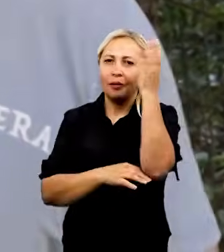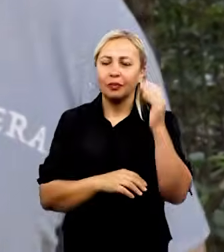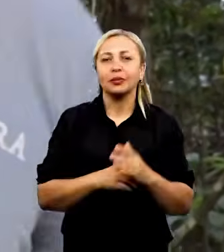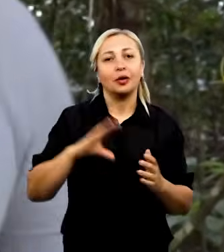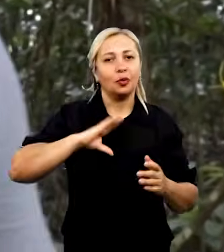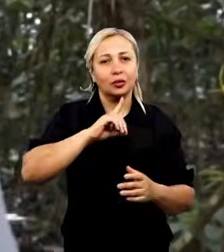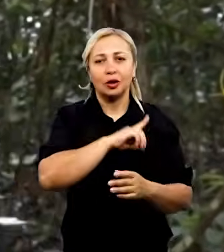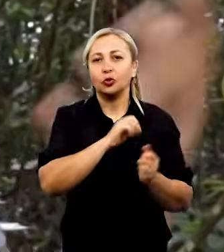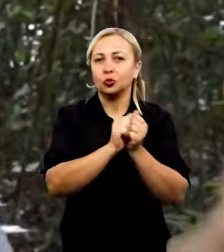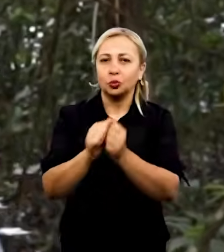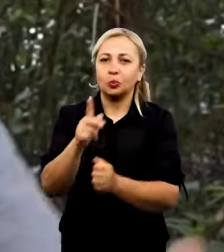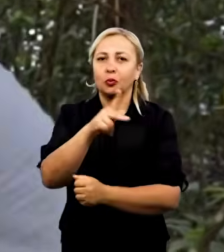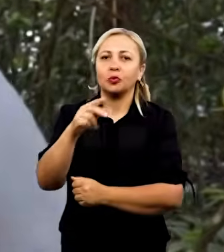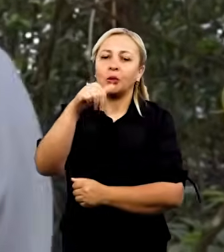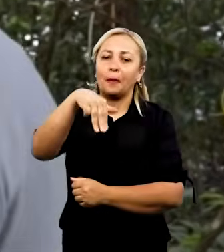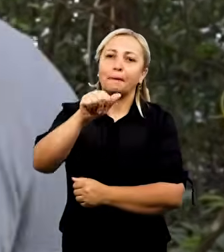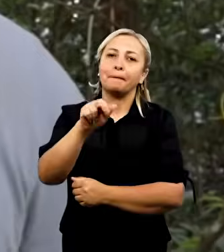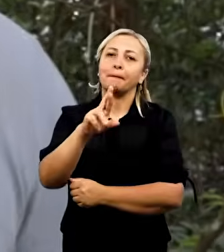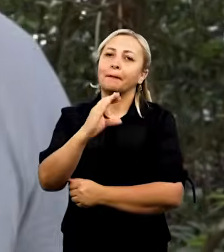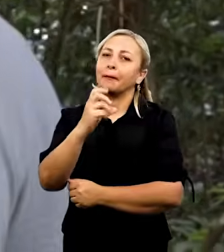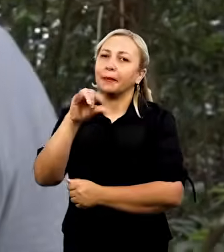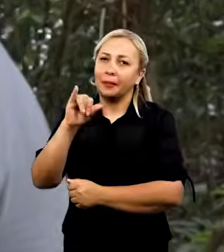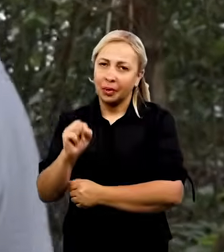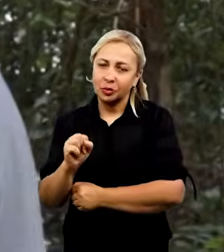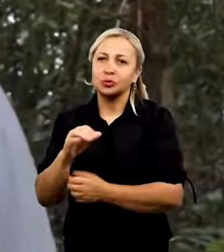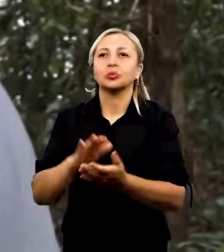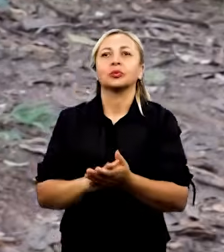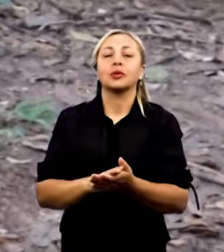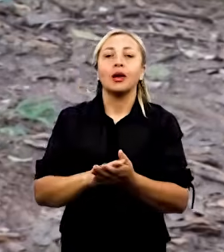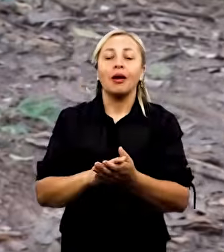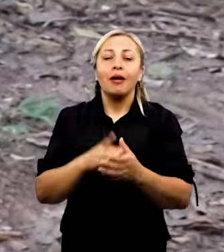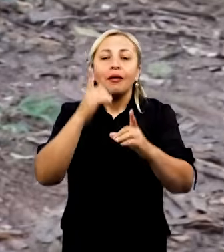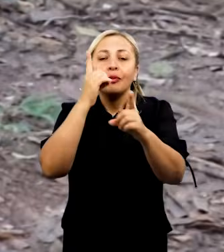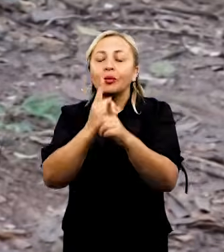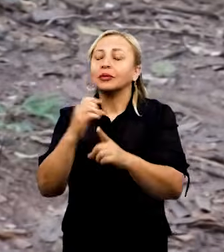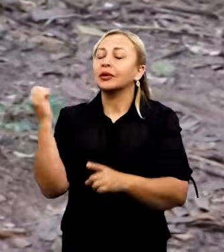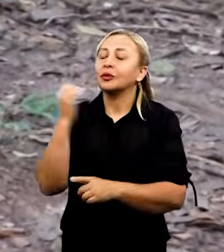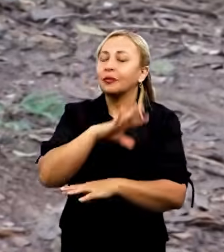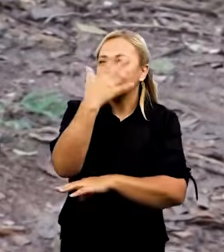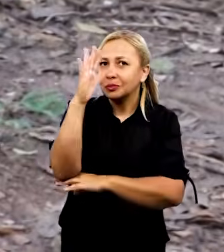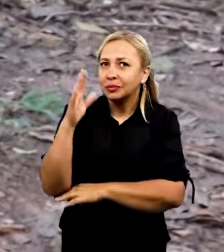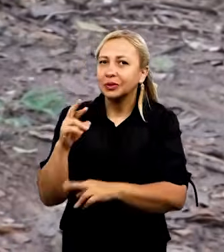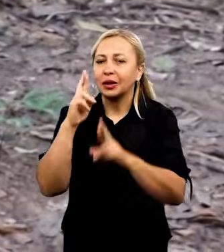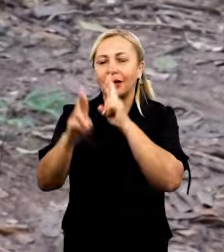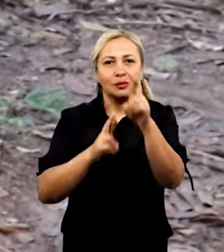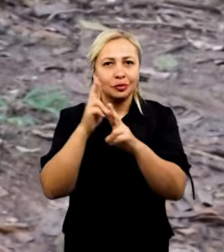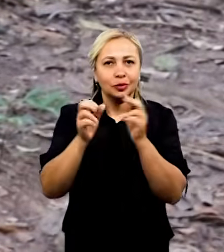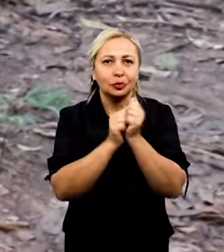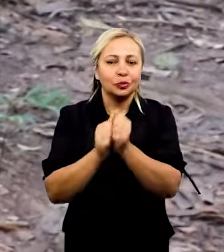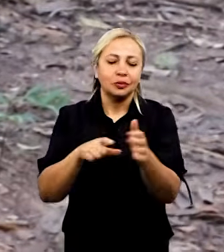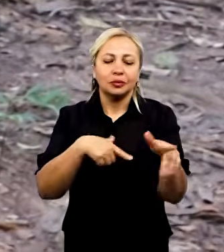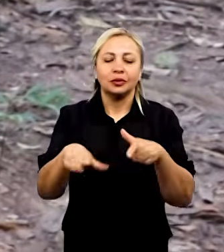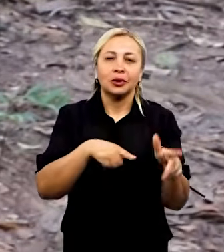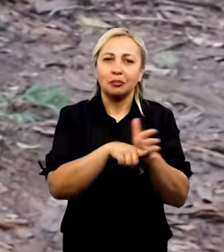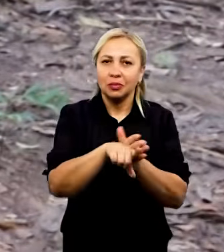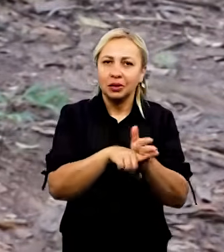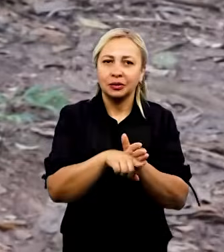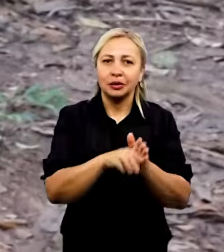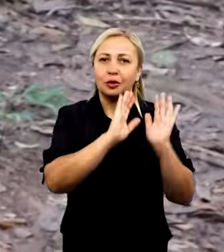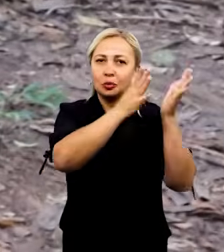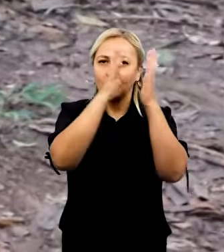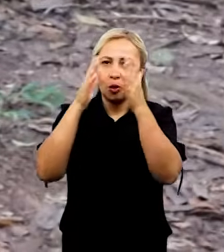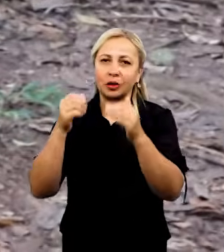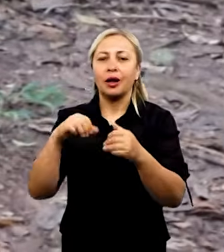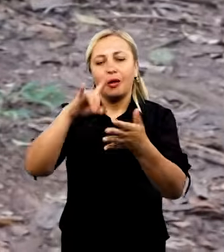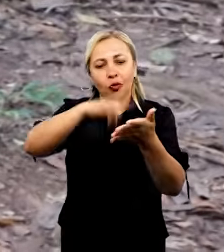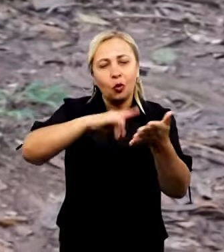que estão aqui na Mata de Cazuzinha, que é um trabalho coordenado pelo professor Márcio Lacerda. A descoberta dessas espécies novas sempre estão relacionadas ao trabalho de